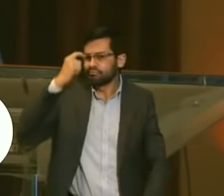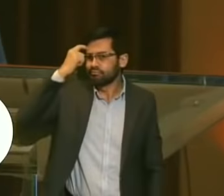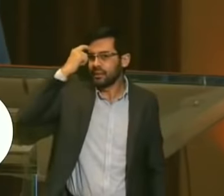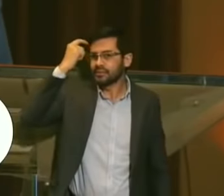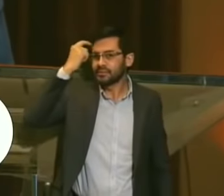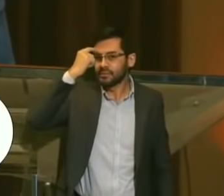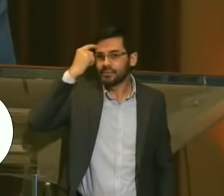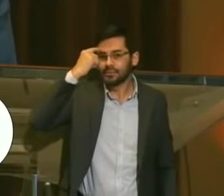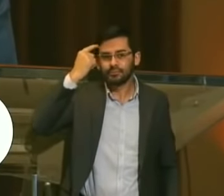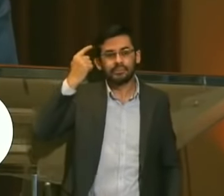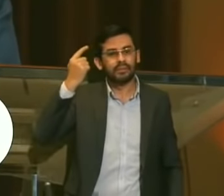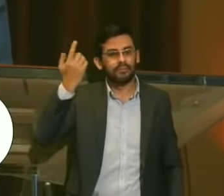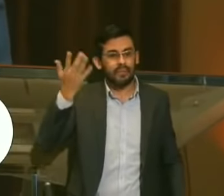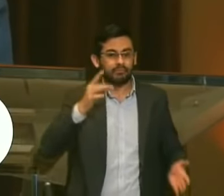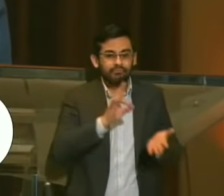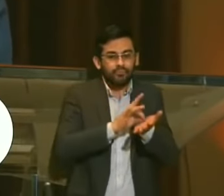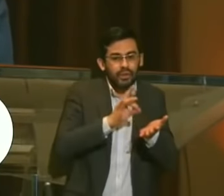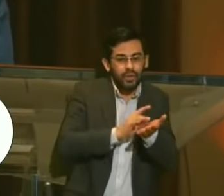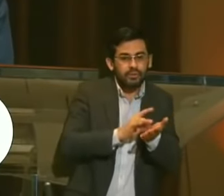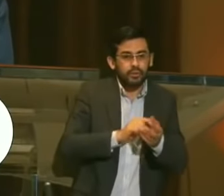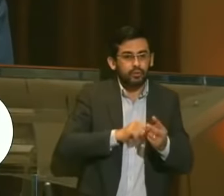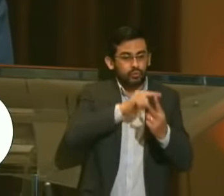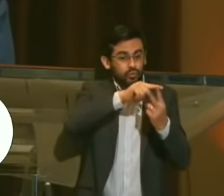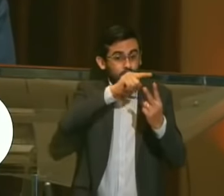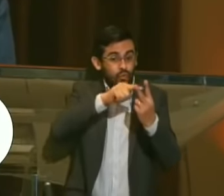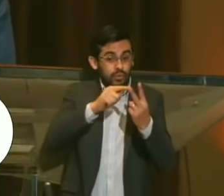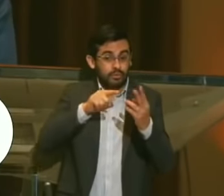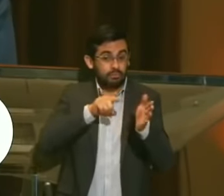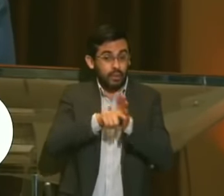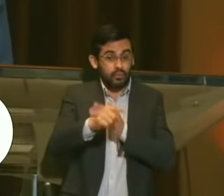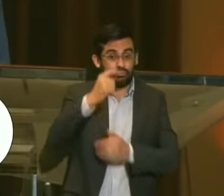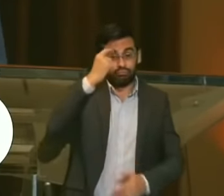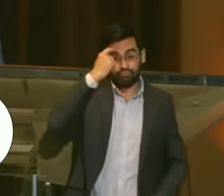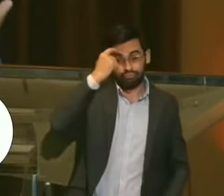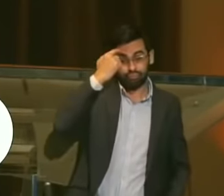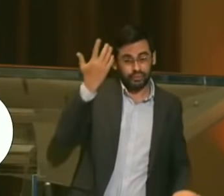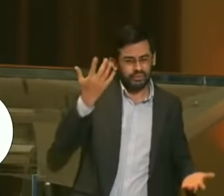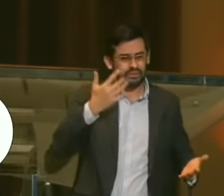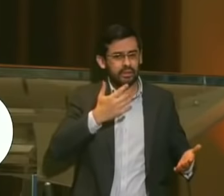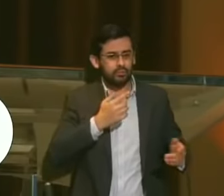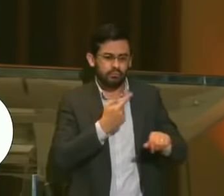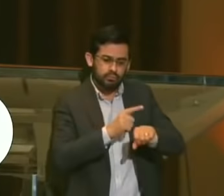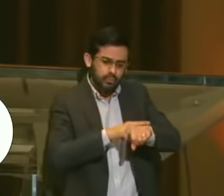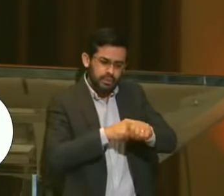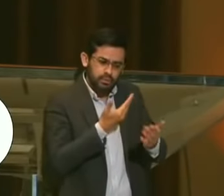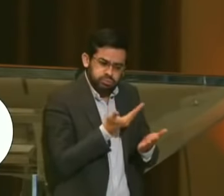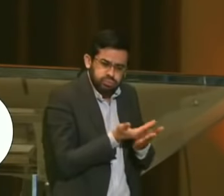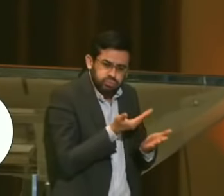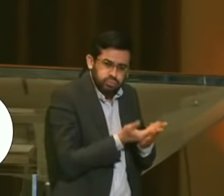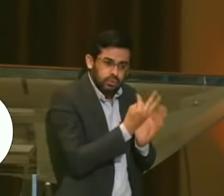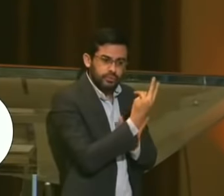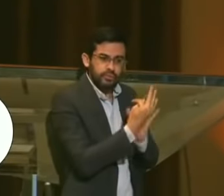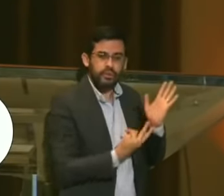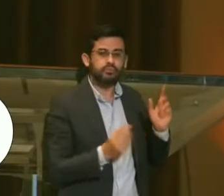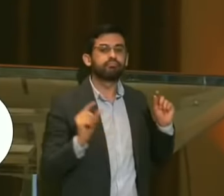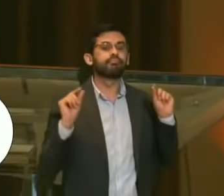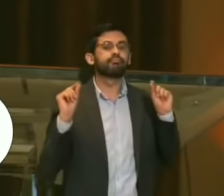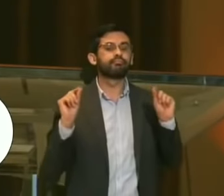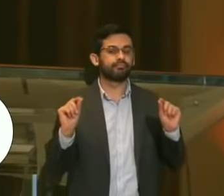coração, na verdade foram duas perguntas que ficaram no meu coração quando eu estava estudando esse texto,